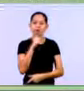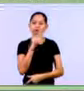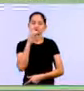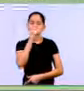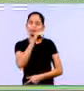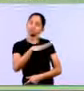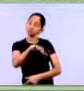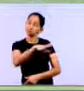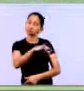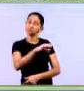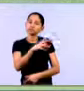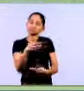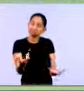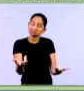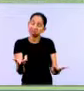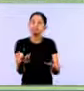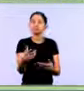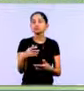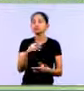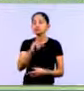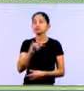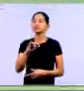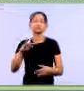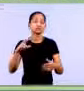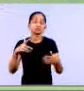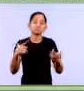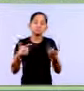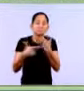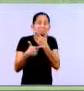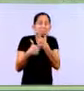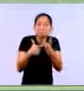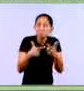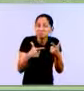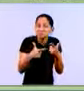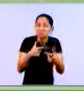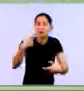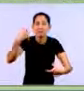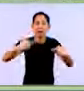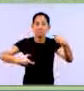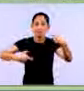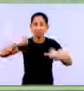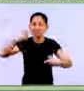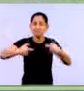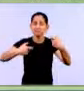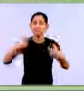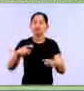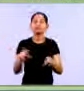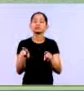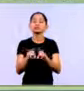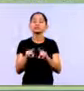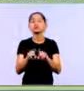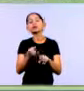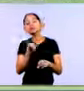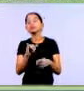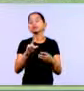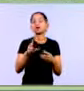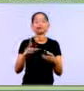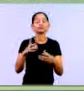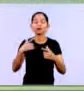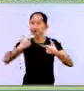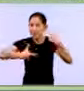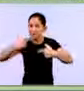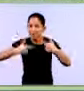decorrentes de calamidade pública, de guerra externa ou na iminência da ocorrência dessa guerra e